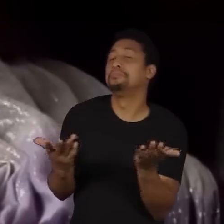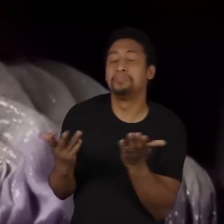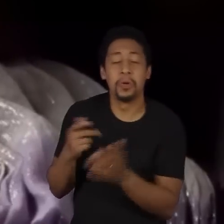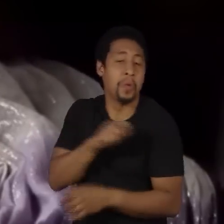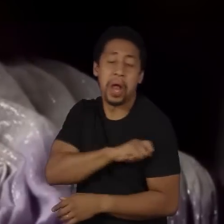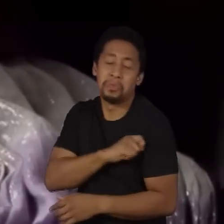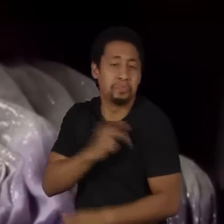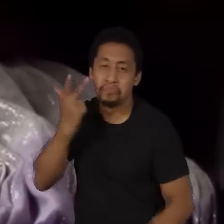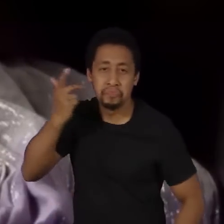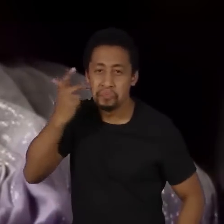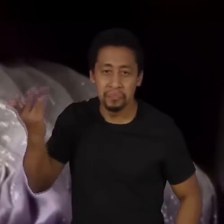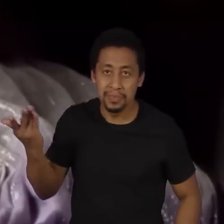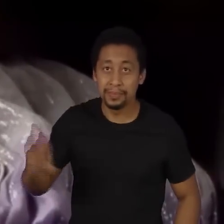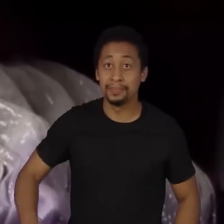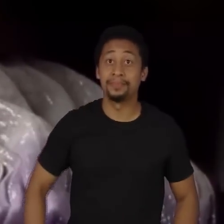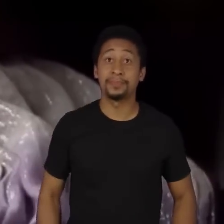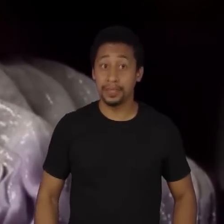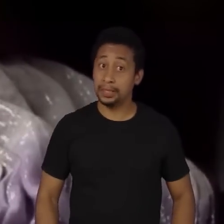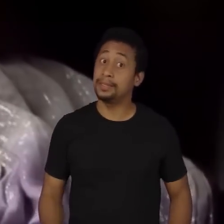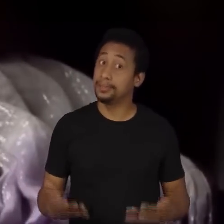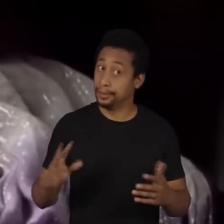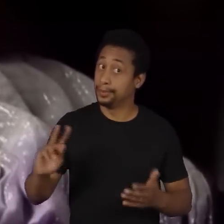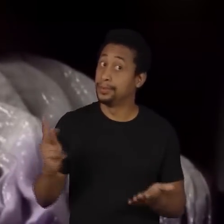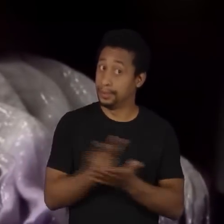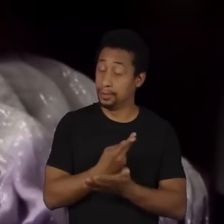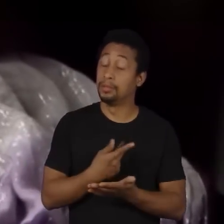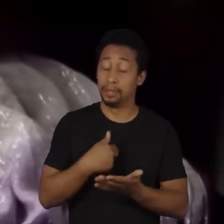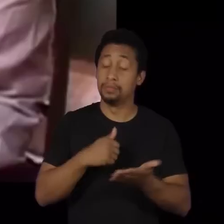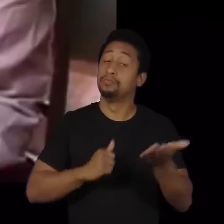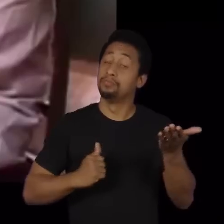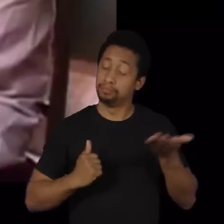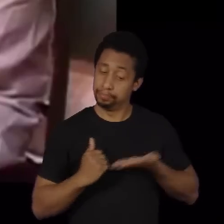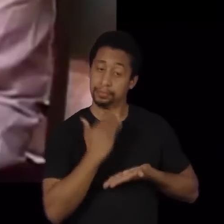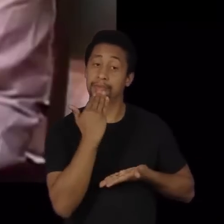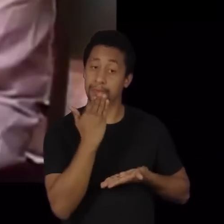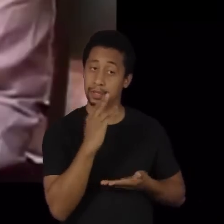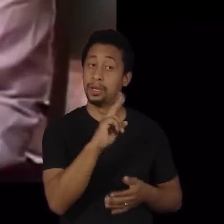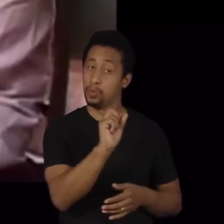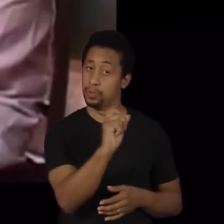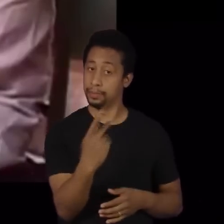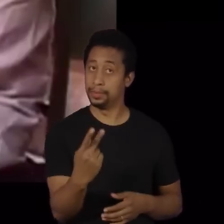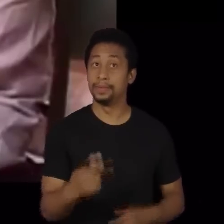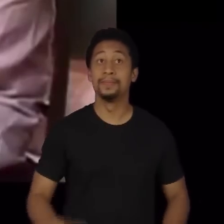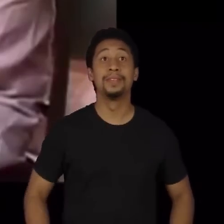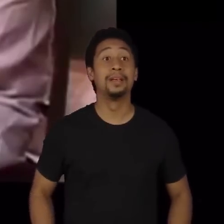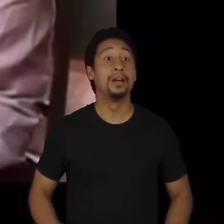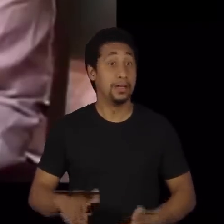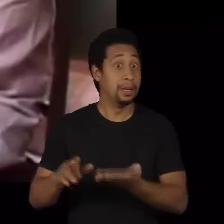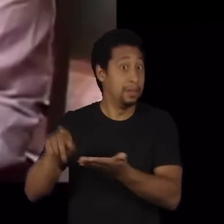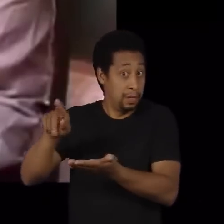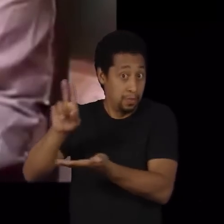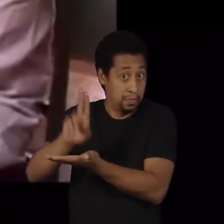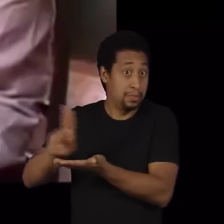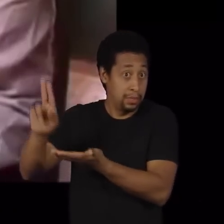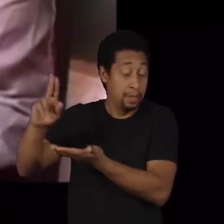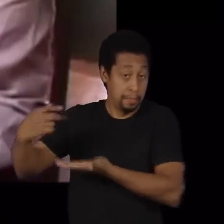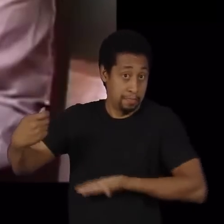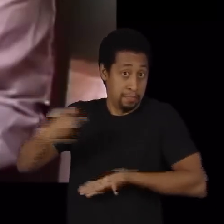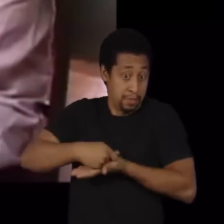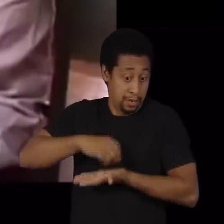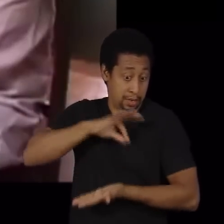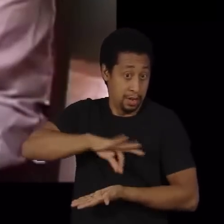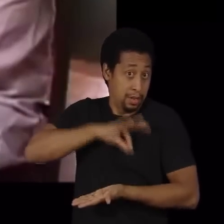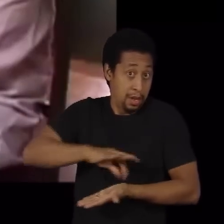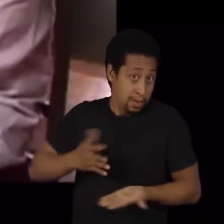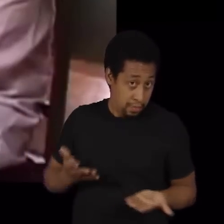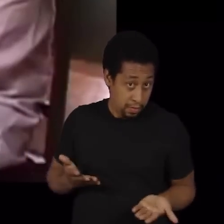causa disso que, inclusive, eu fui convidada a me retirar da USP. A faculdade é que me dava grana. E que, inclusive,